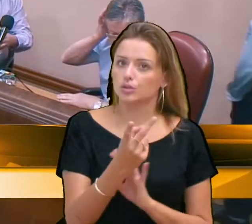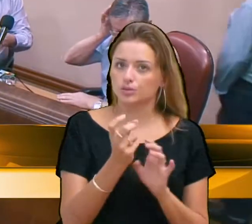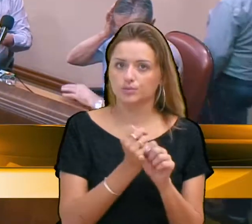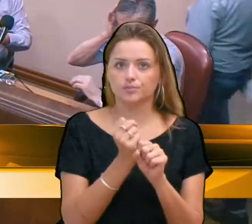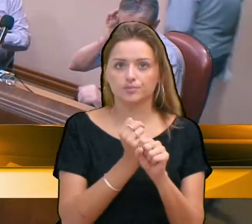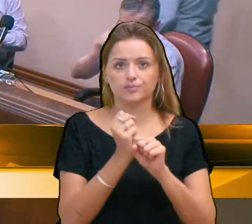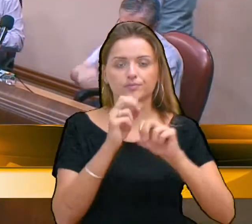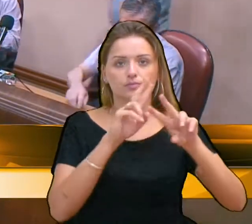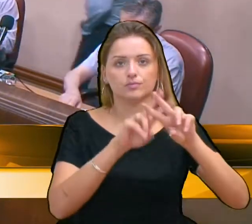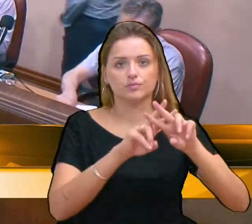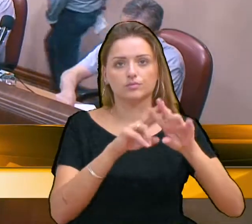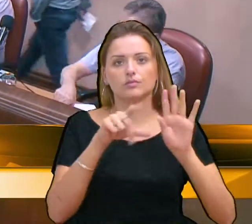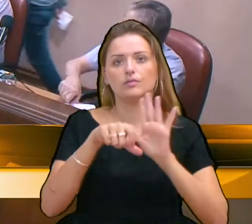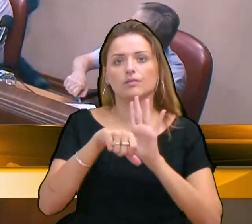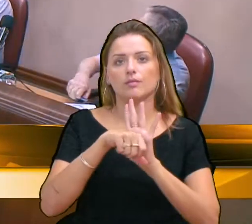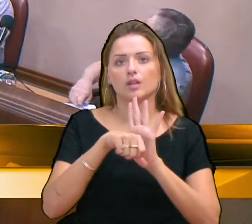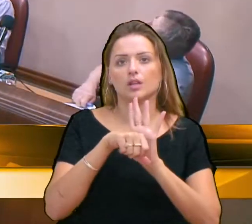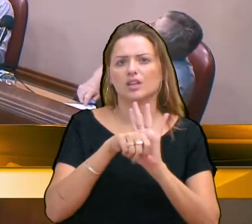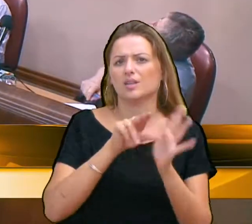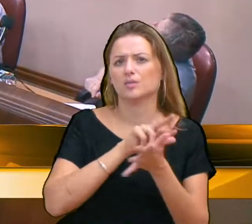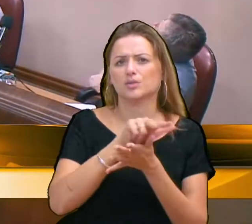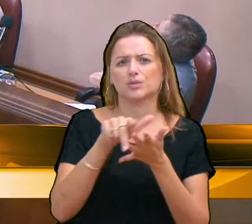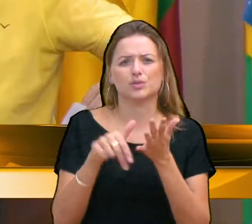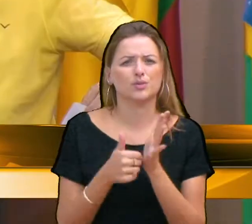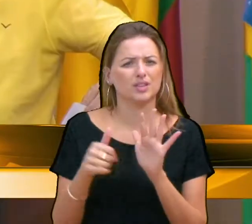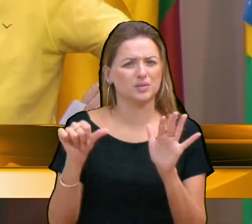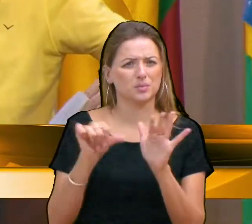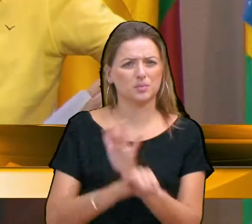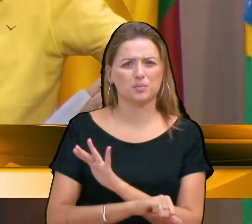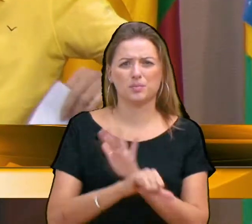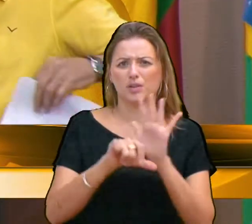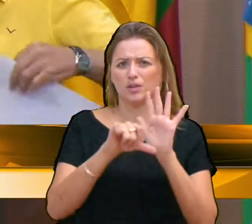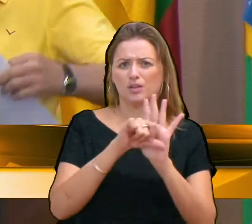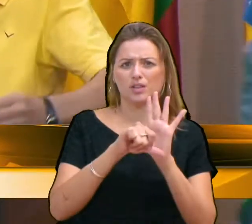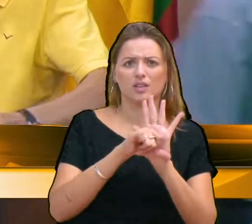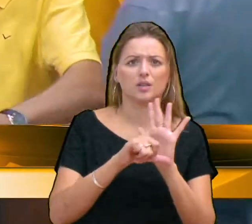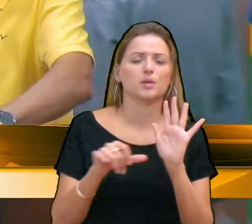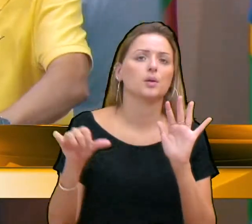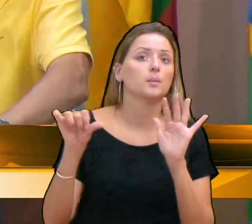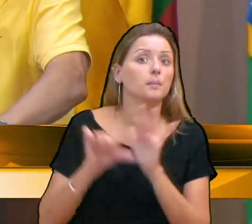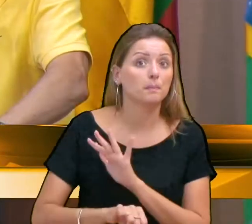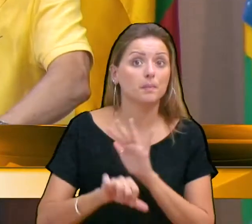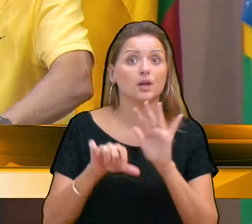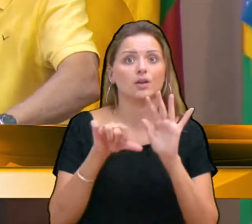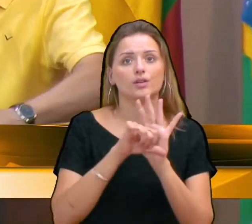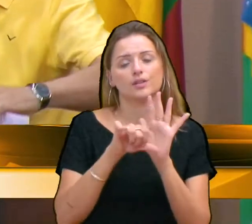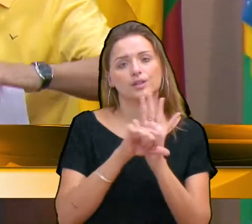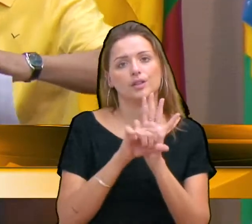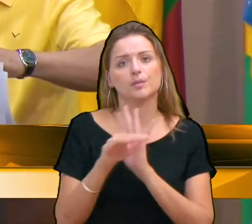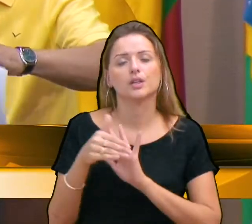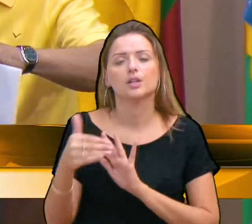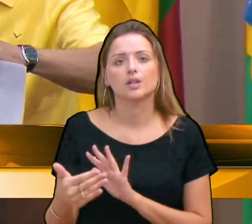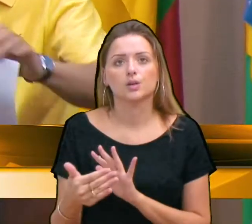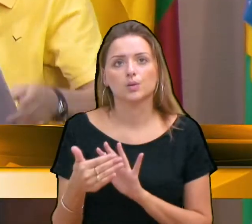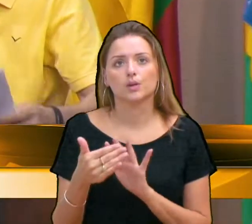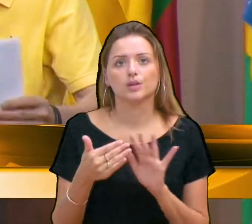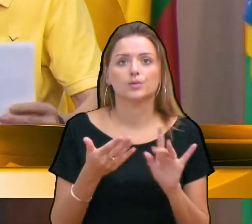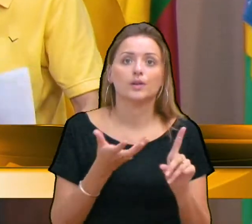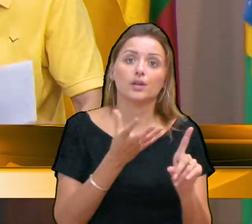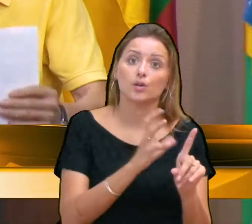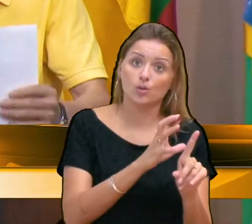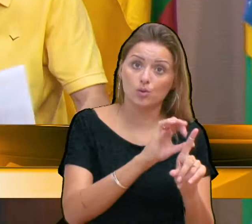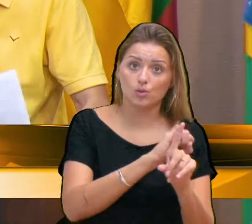anos, crime os mais hediondos possíveis, porque o pior crime que tem é quando tu atenta contra a